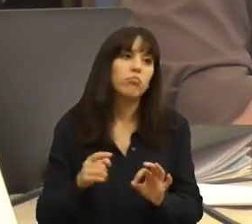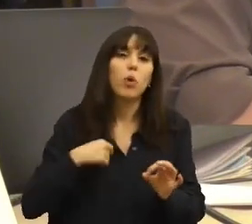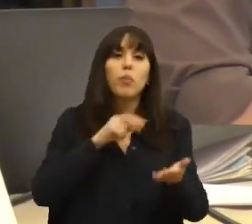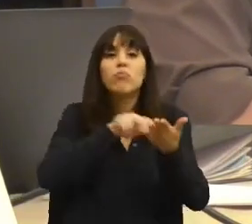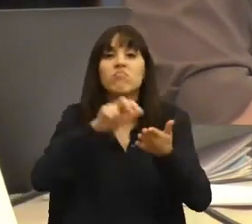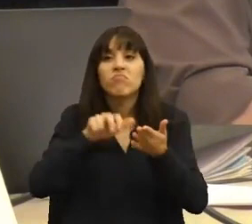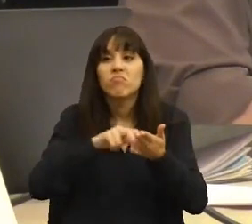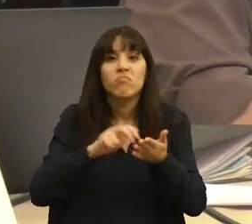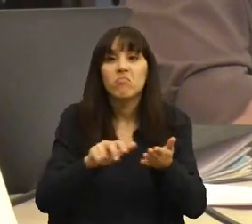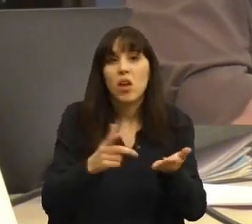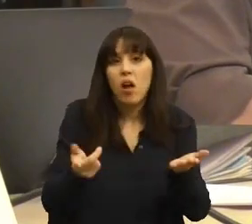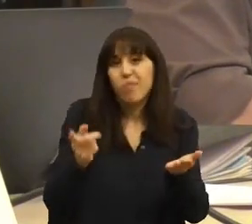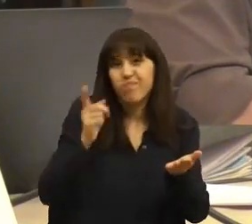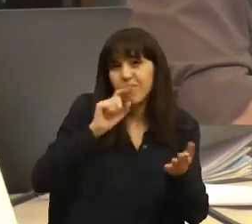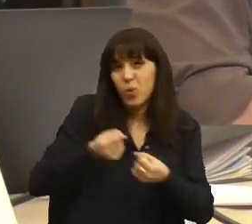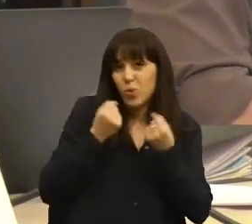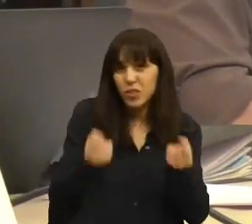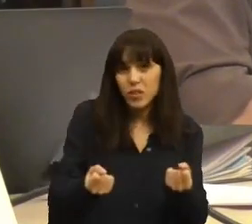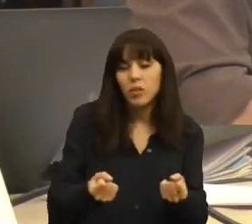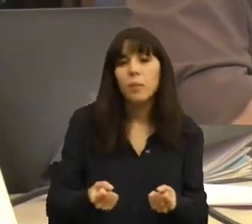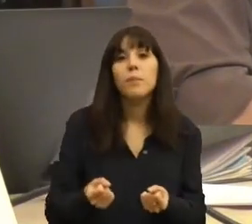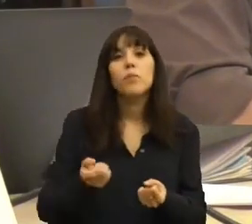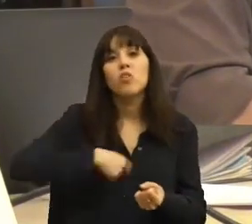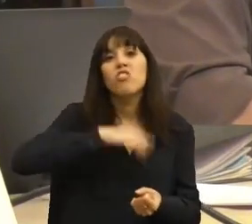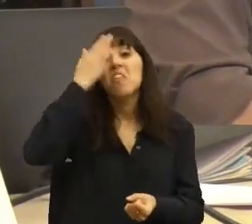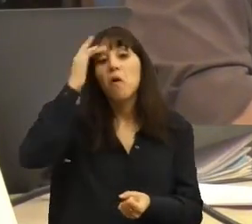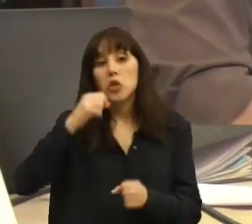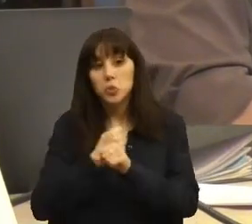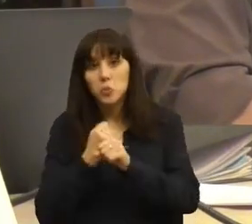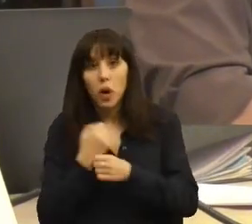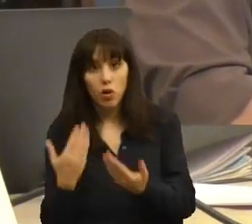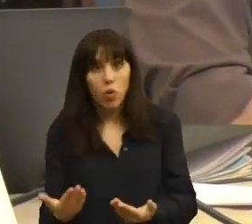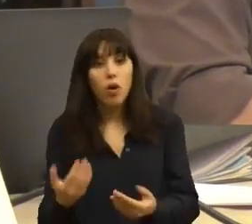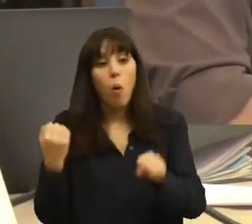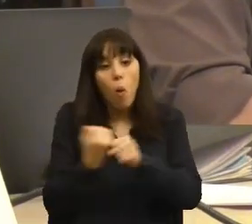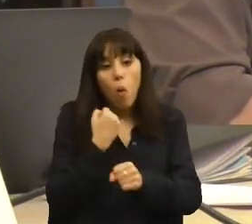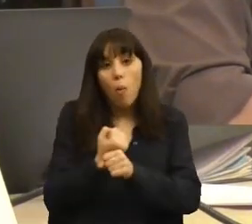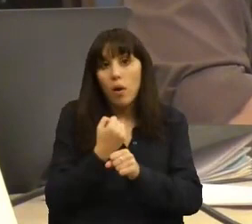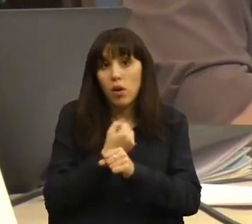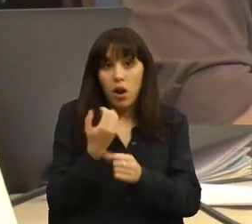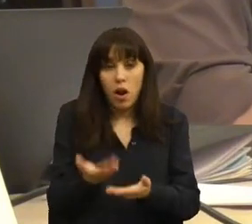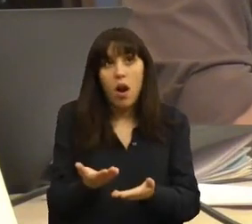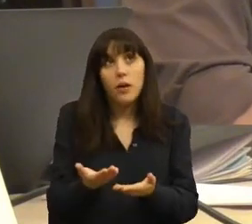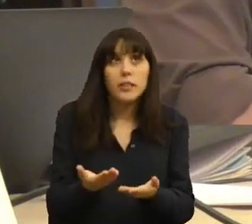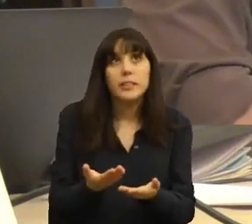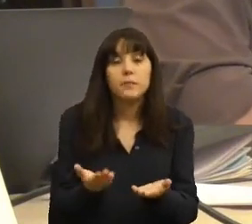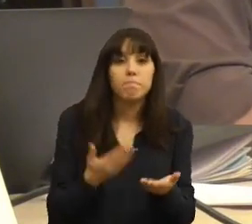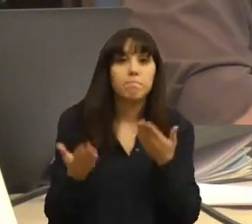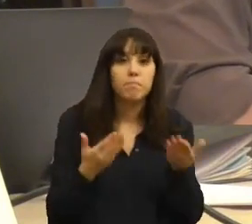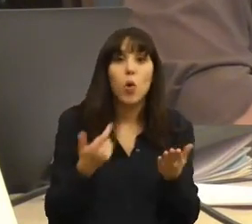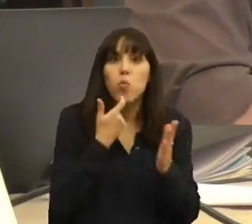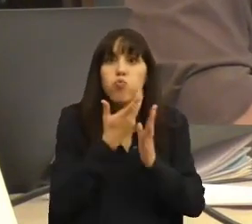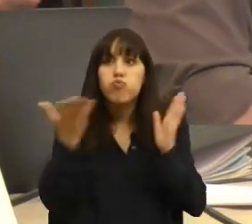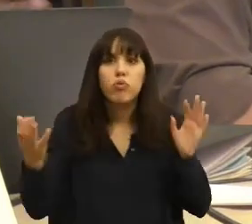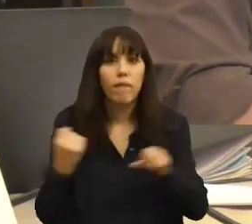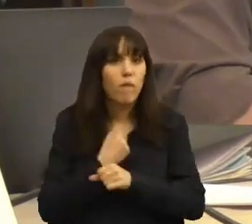essa rua de forma pedonal. Nós consideramos que aquilo que está lá a acontecer são obras de tal maneira vastas